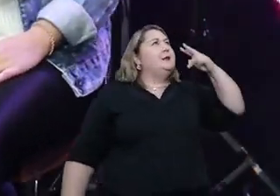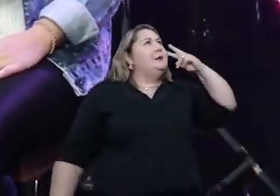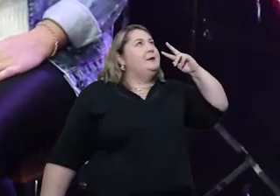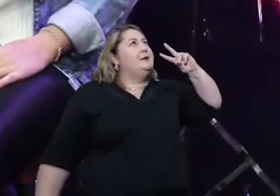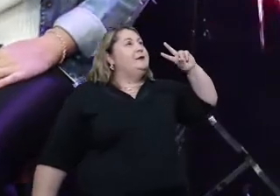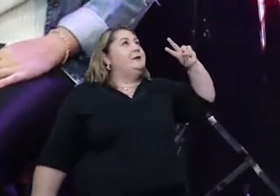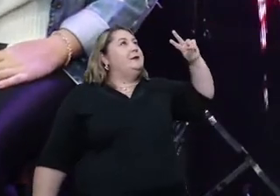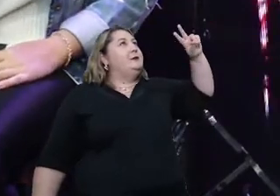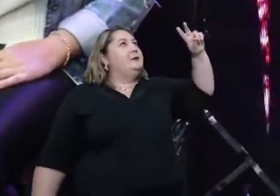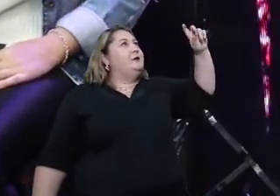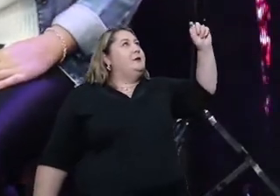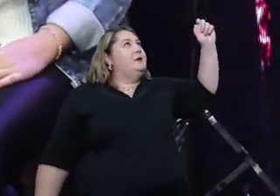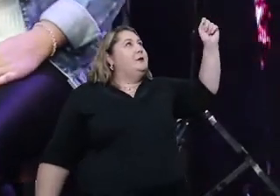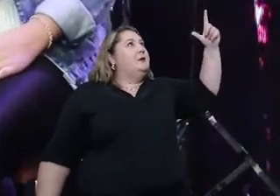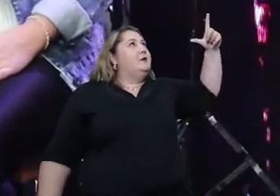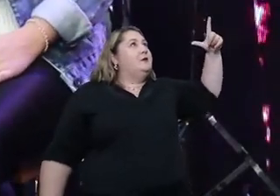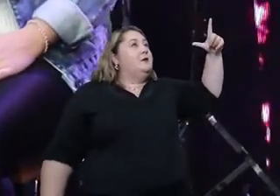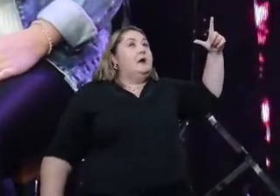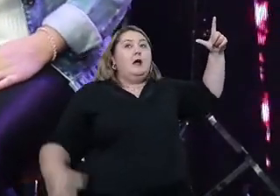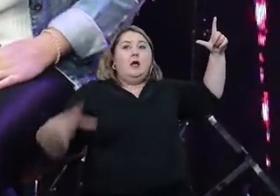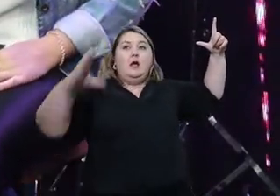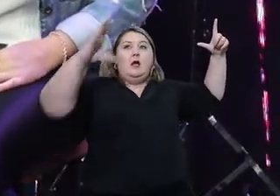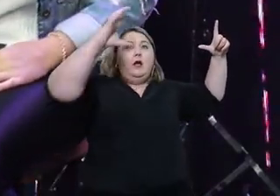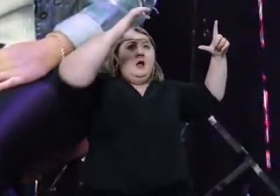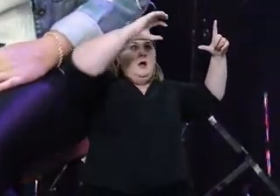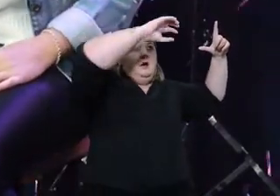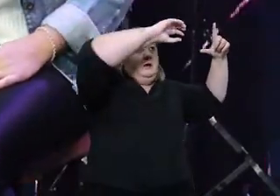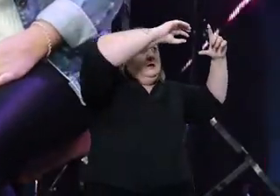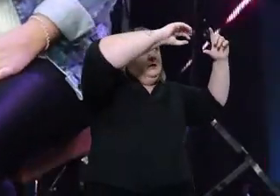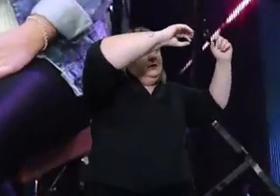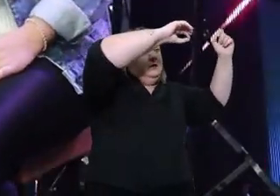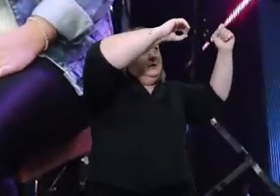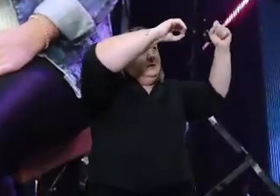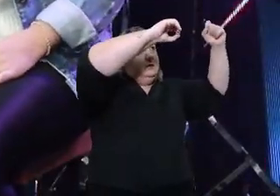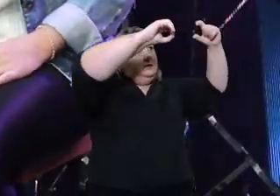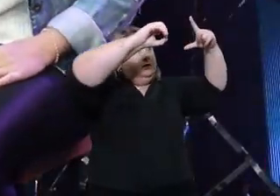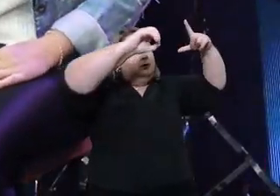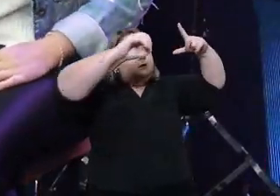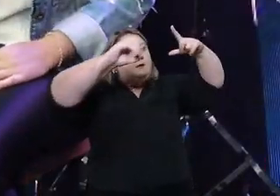Nunca ouvi que o sol dizer pra um